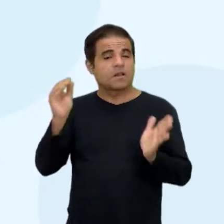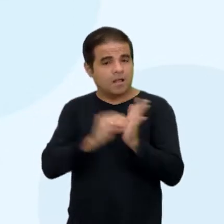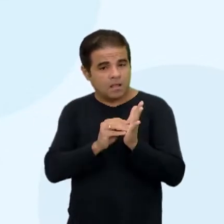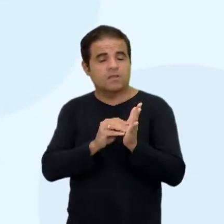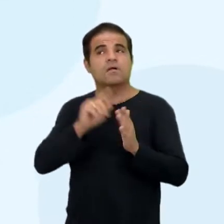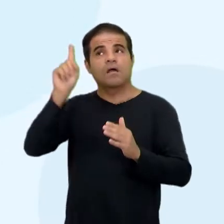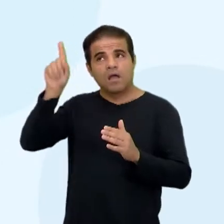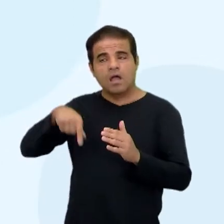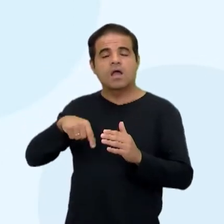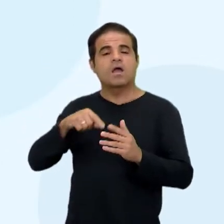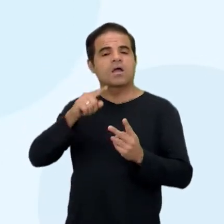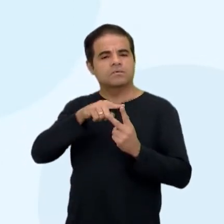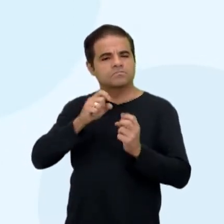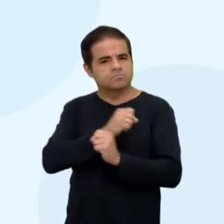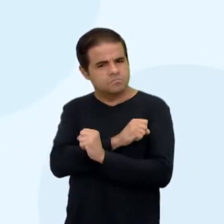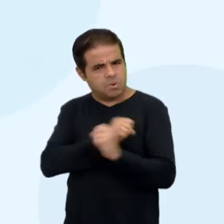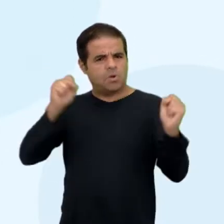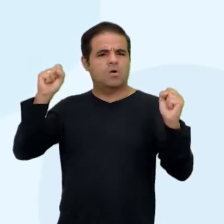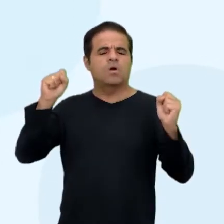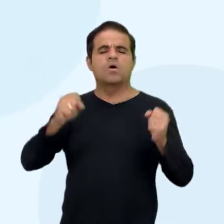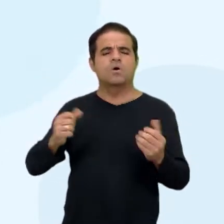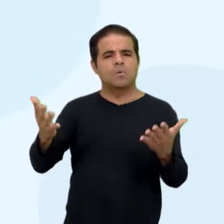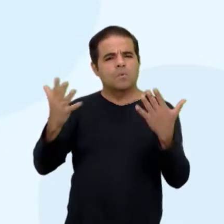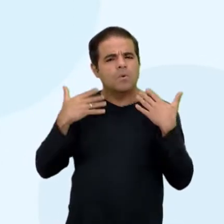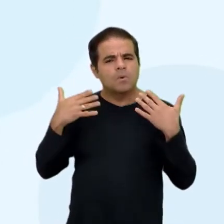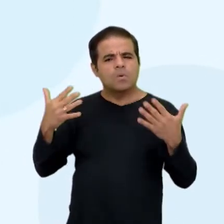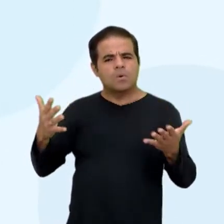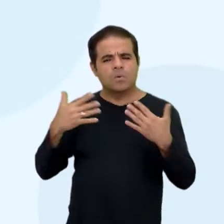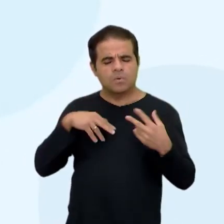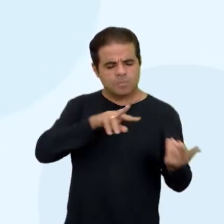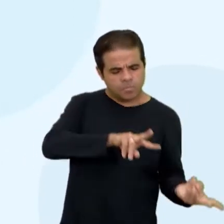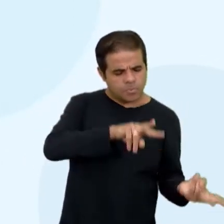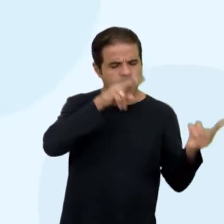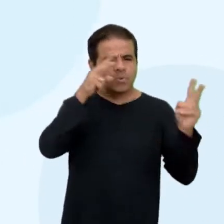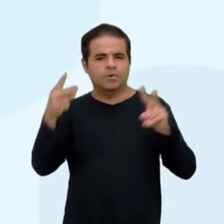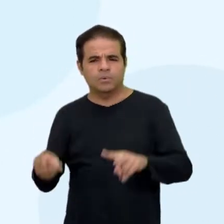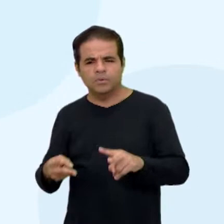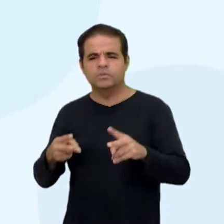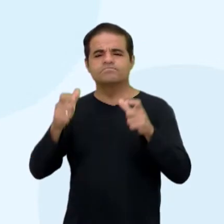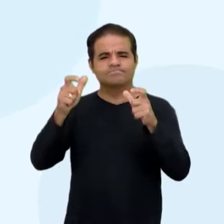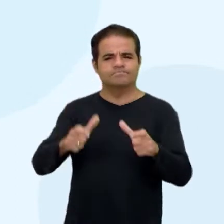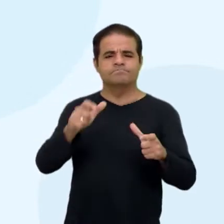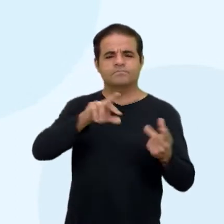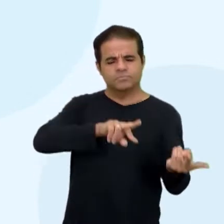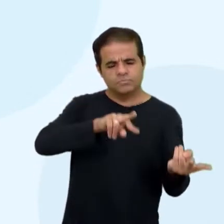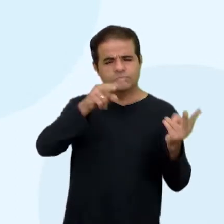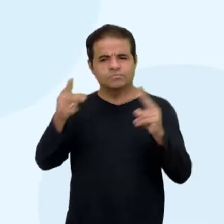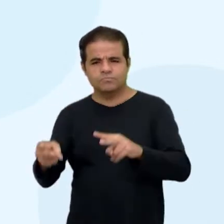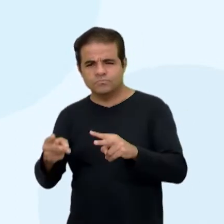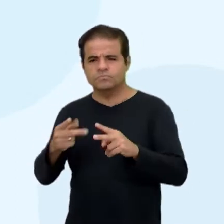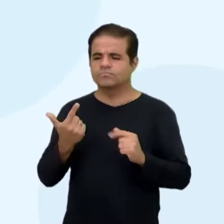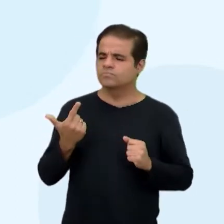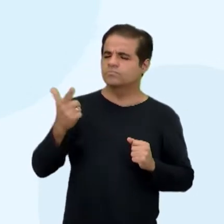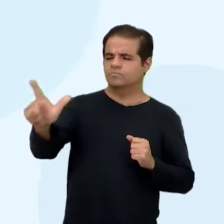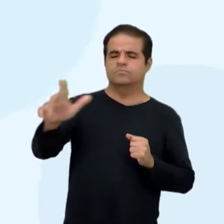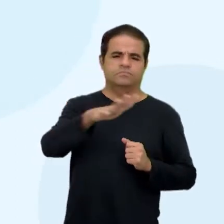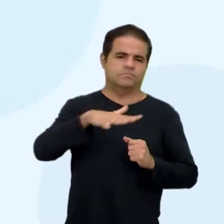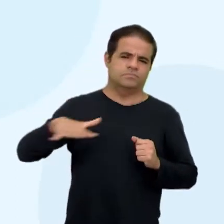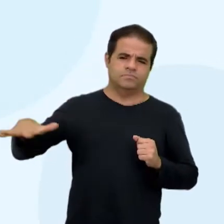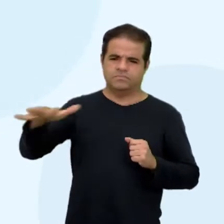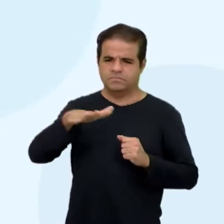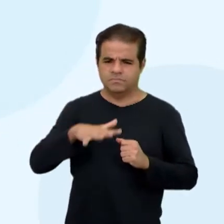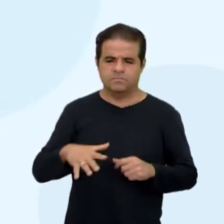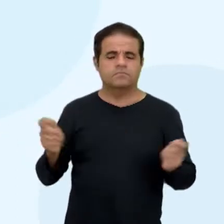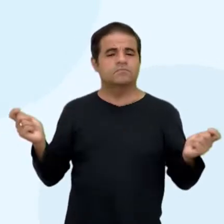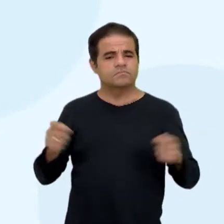aqui, ó, essas bombas de calor transferem a energia térmica de uma região para outra, tá certo? Então,